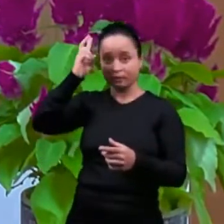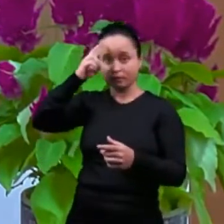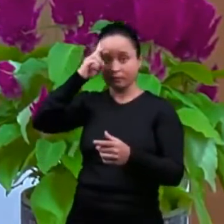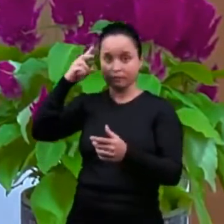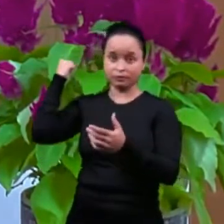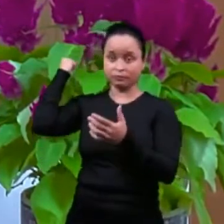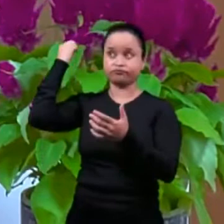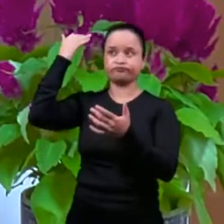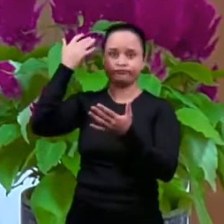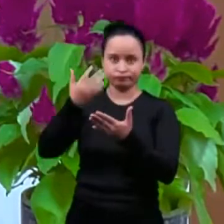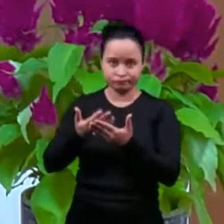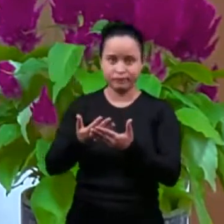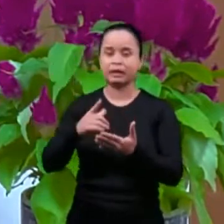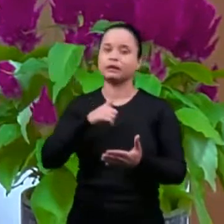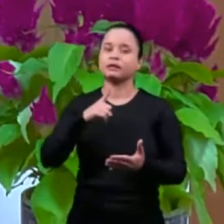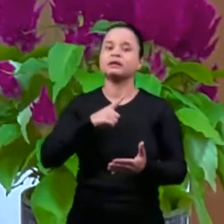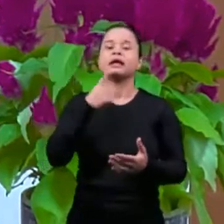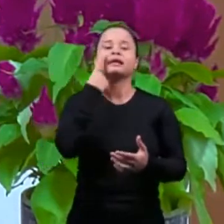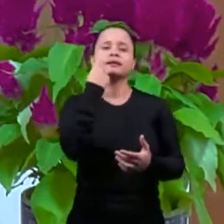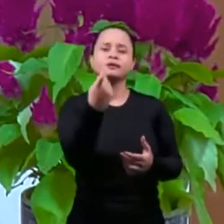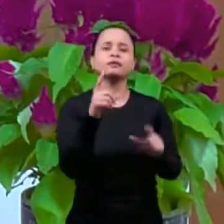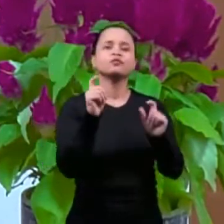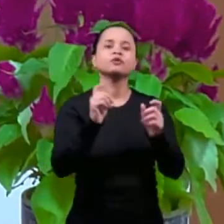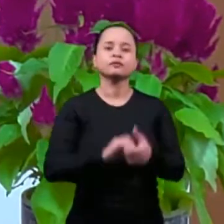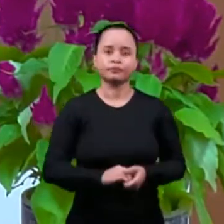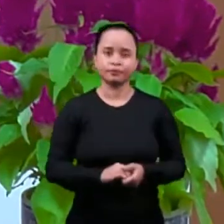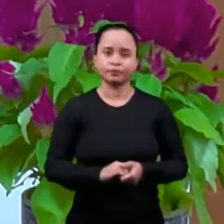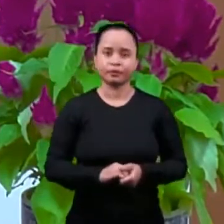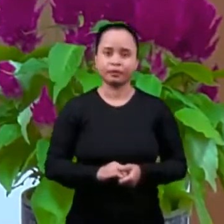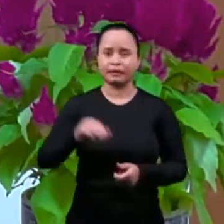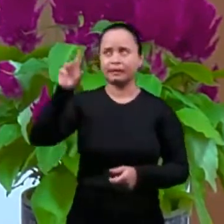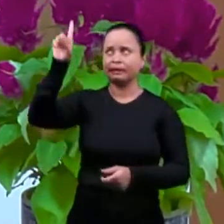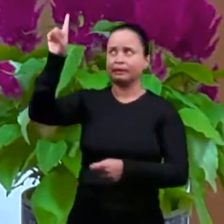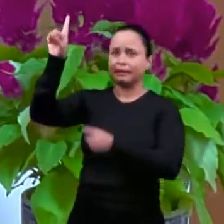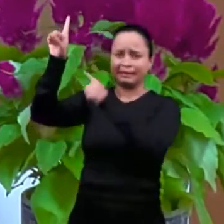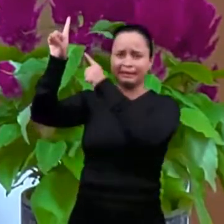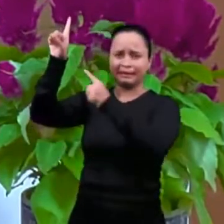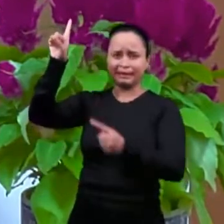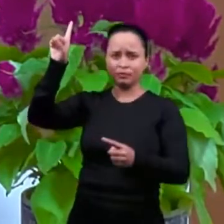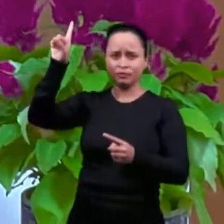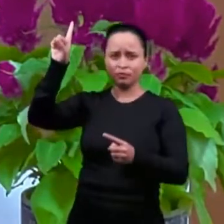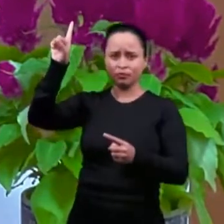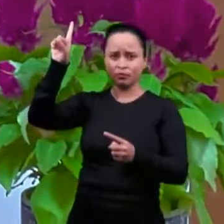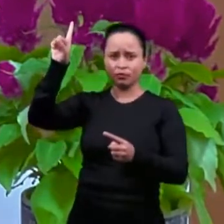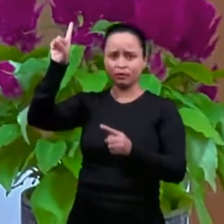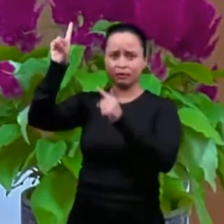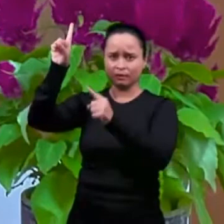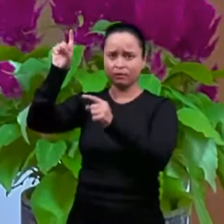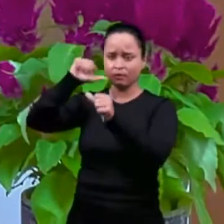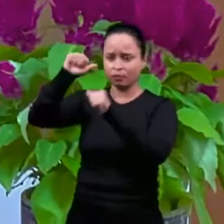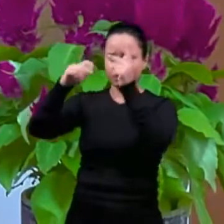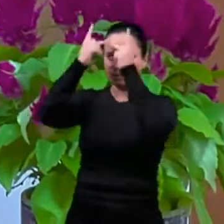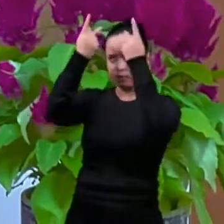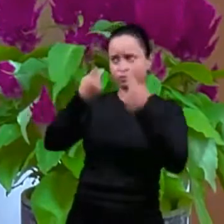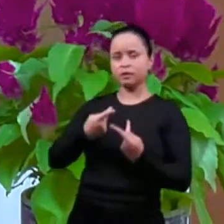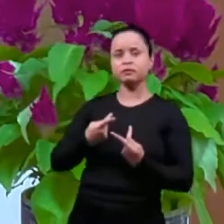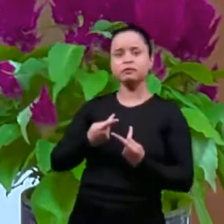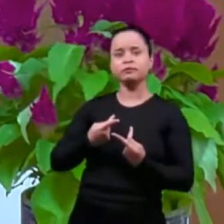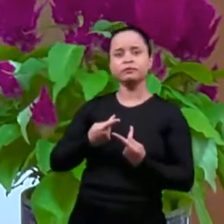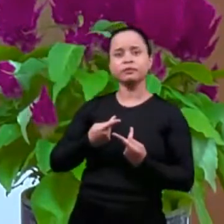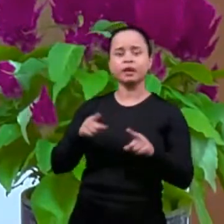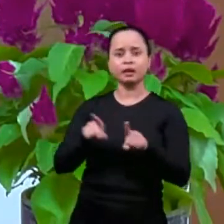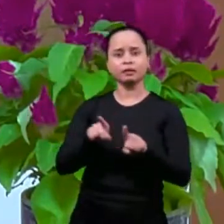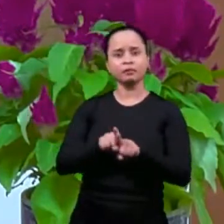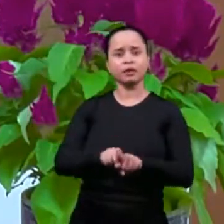estoicos havia o interesse de humanizar Deus e divinizar o homem. Porque isto era